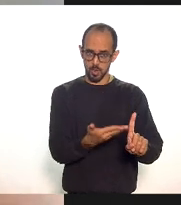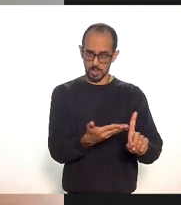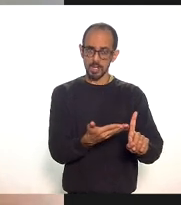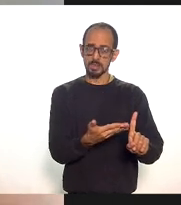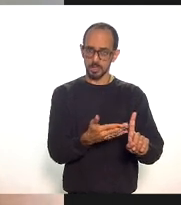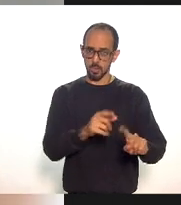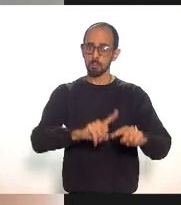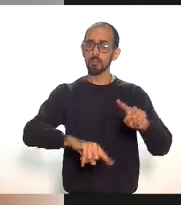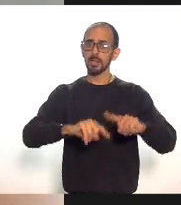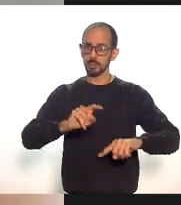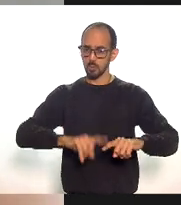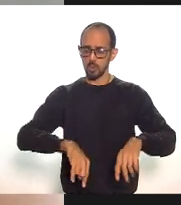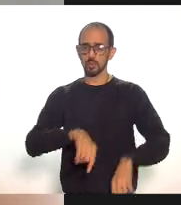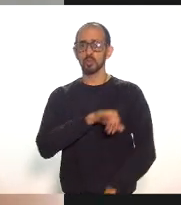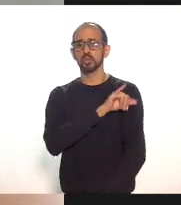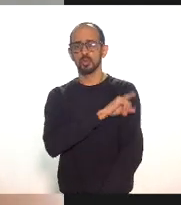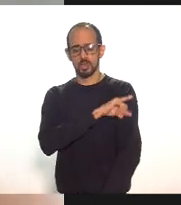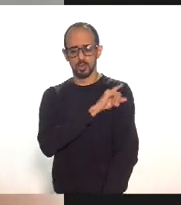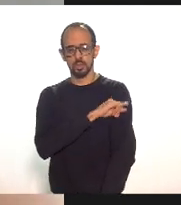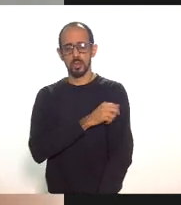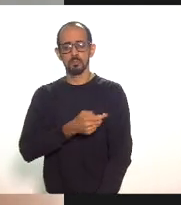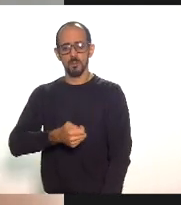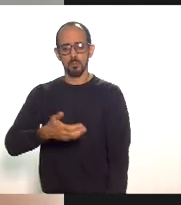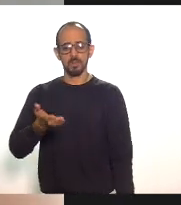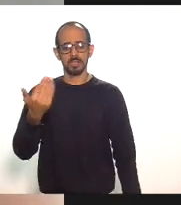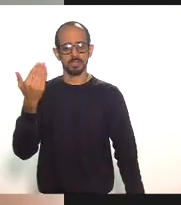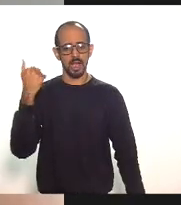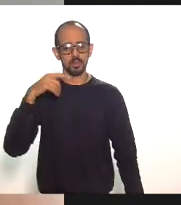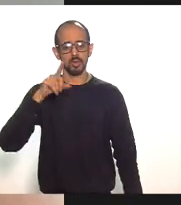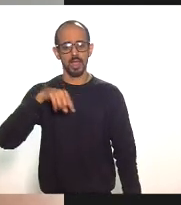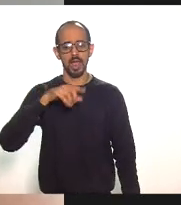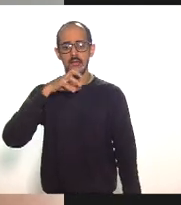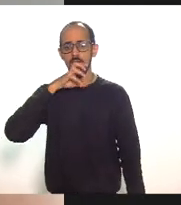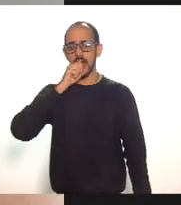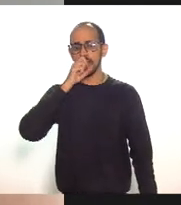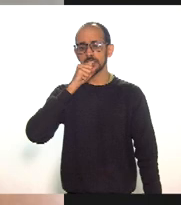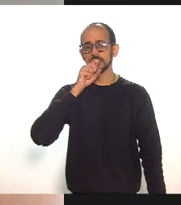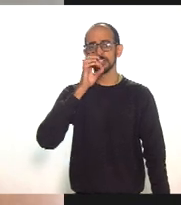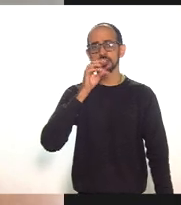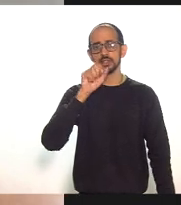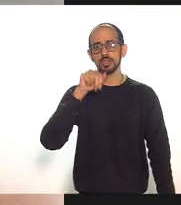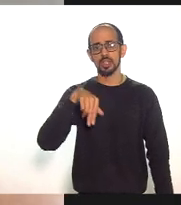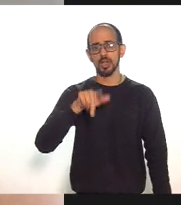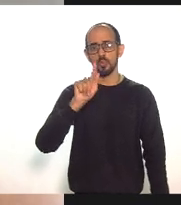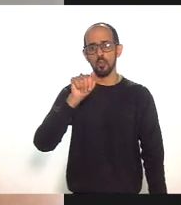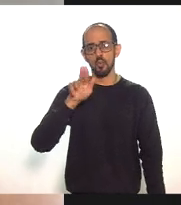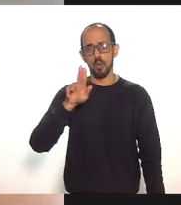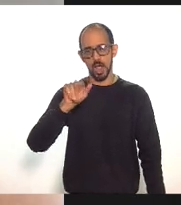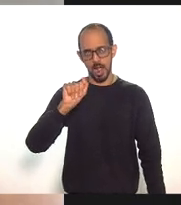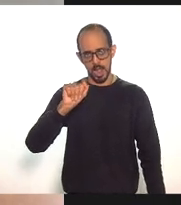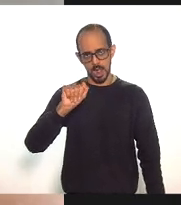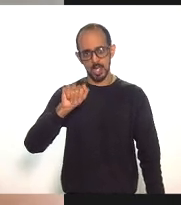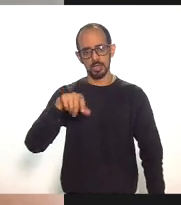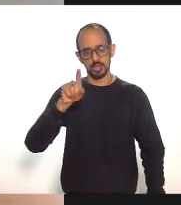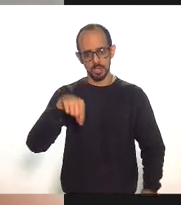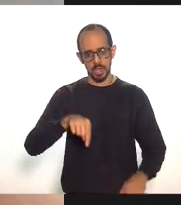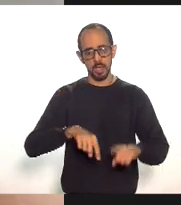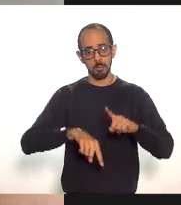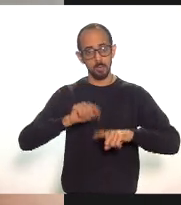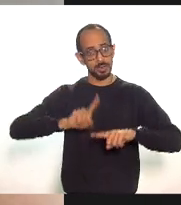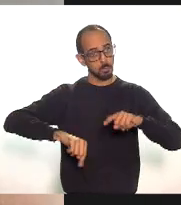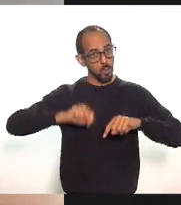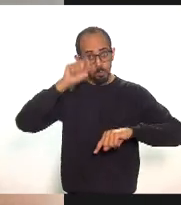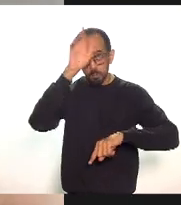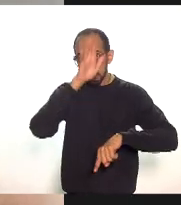de Janeiro, inclusive a mais recente, a laranja lá de Tanguá, que, na verdade, é um patrimônio do